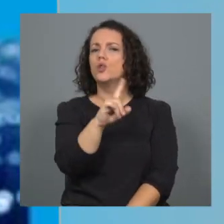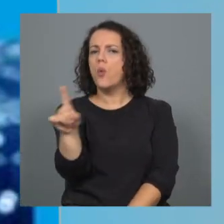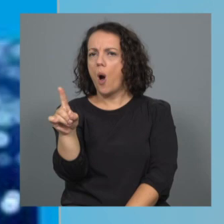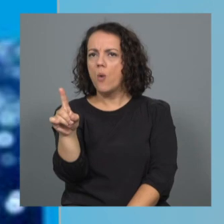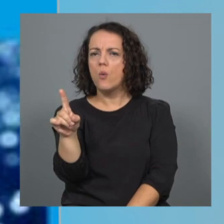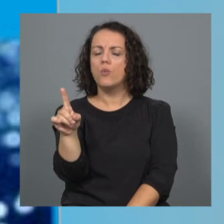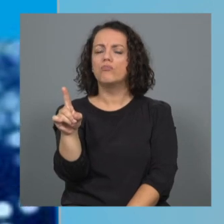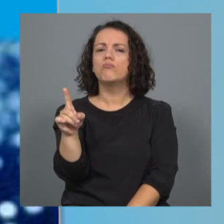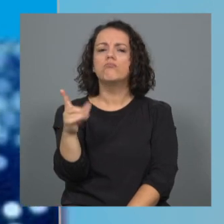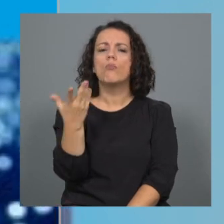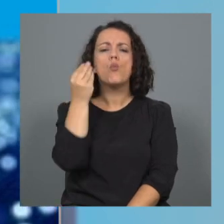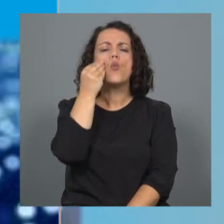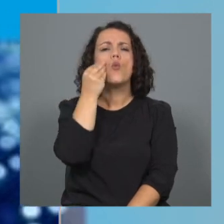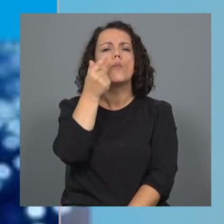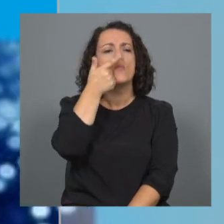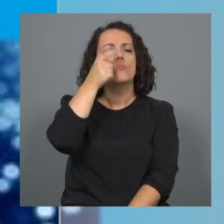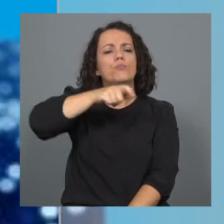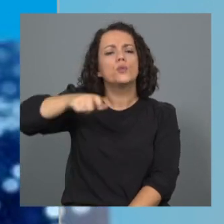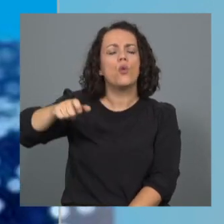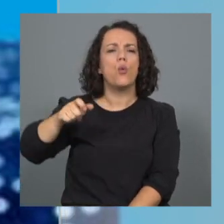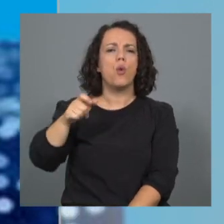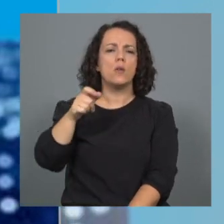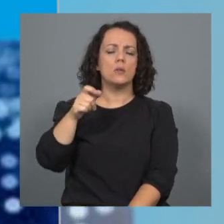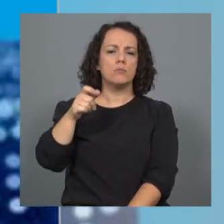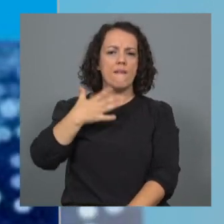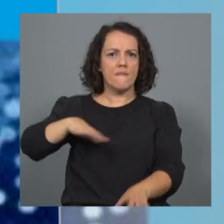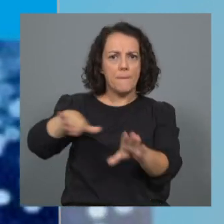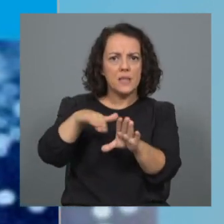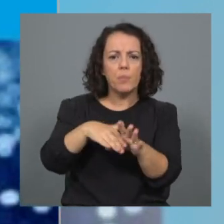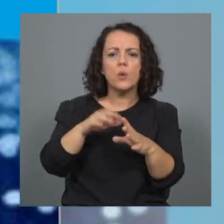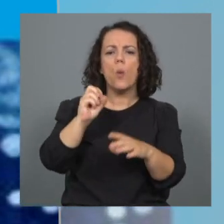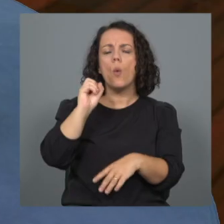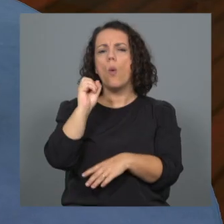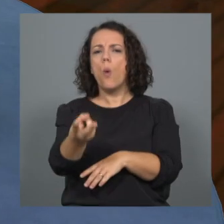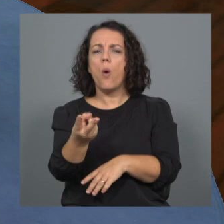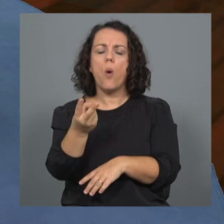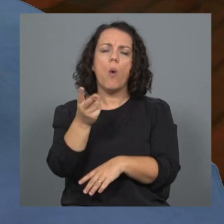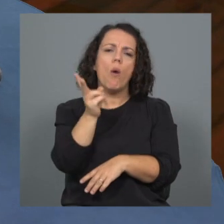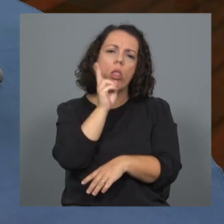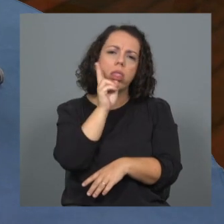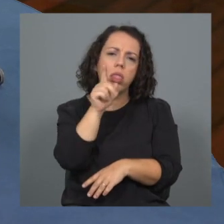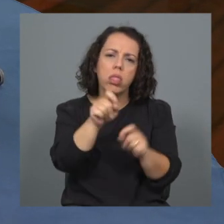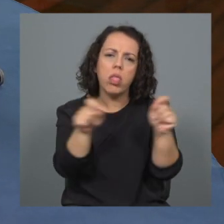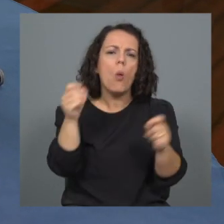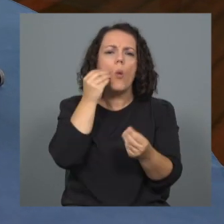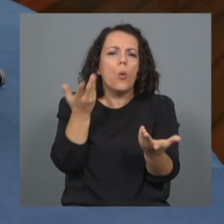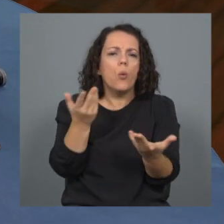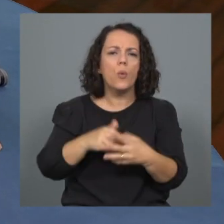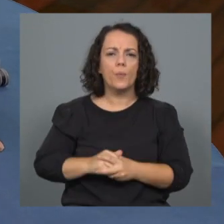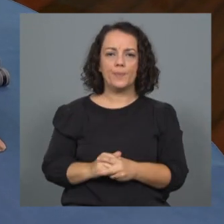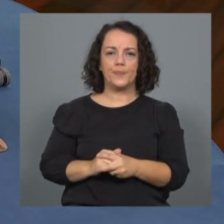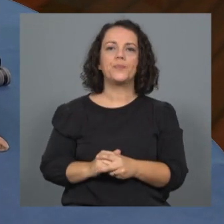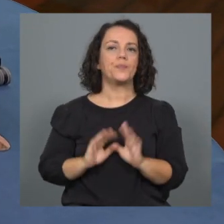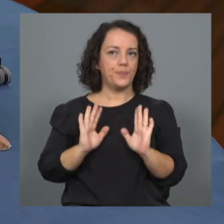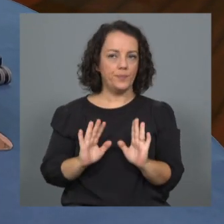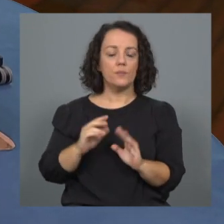lá, como é que as pessoas podem fazer para participar, para acompanhar esta Praça Central?